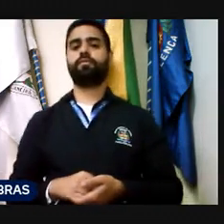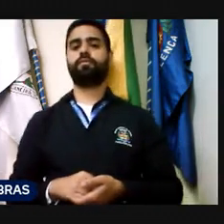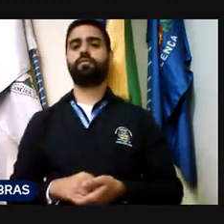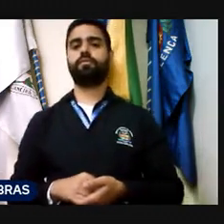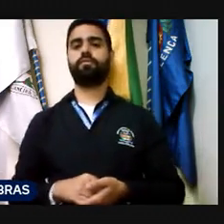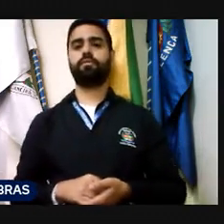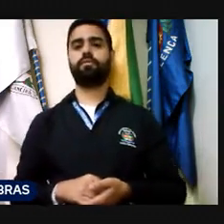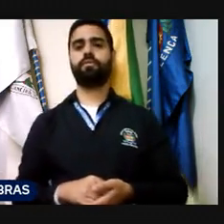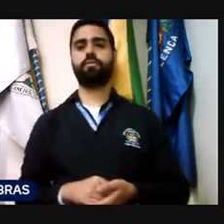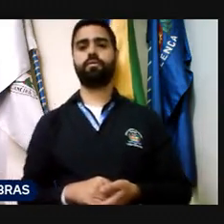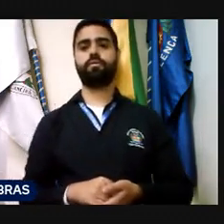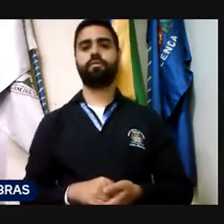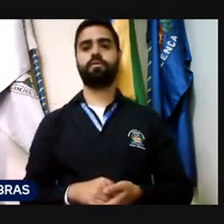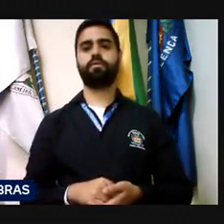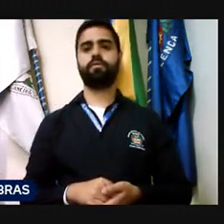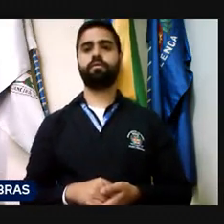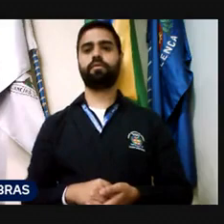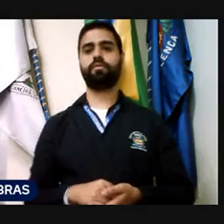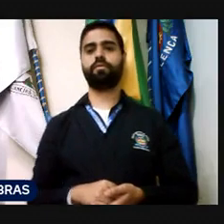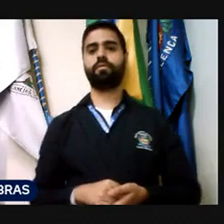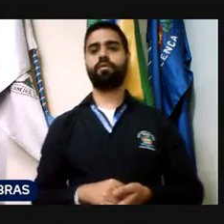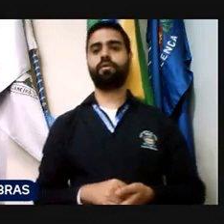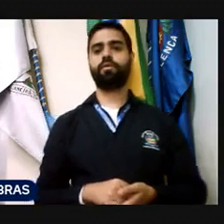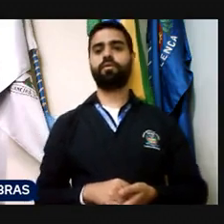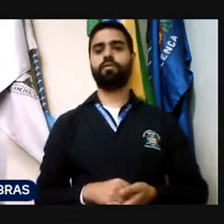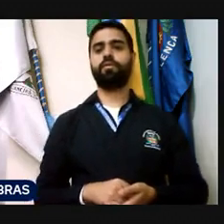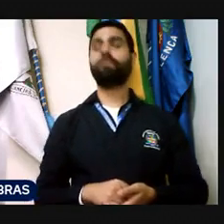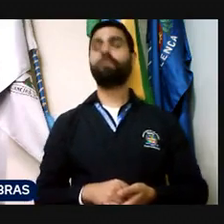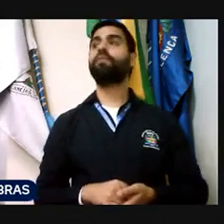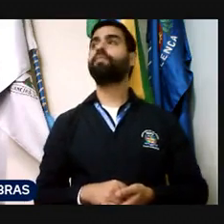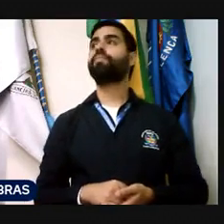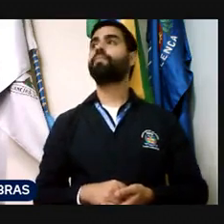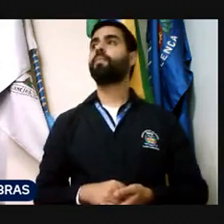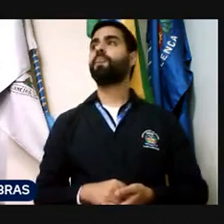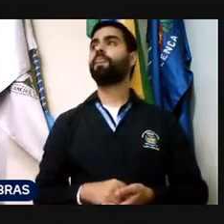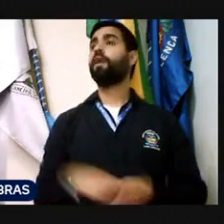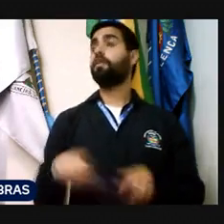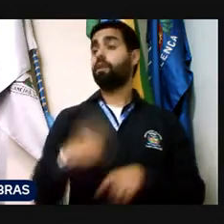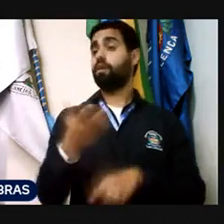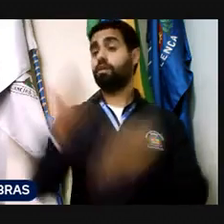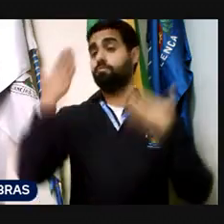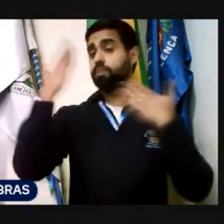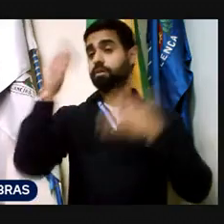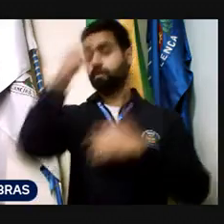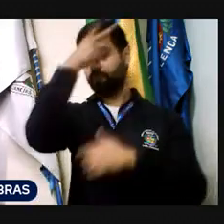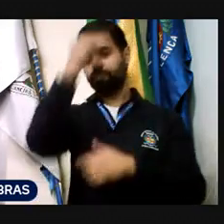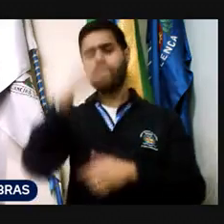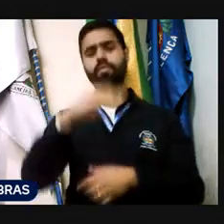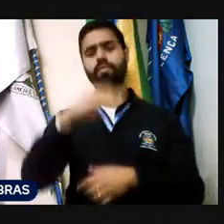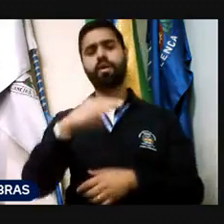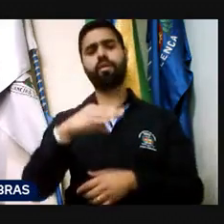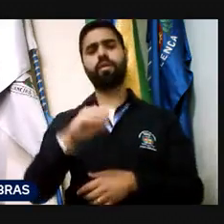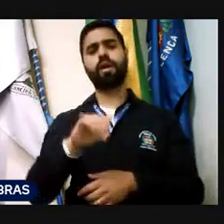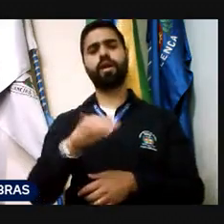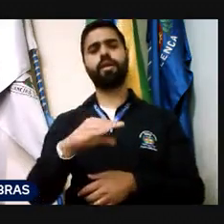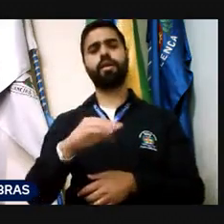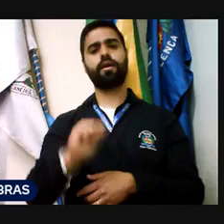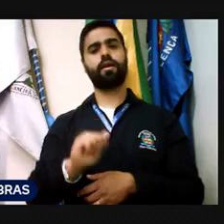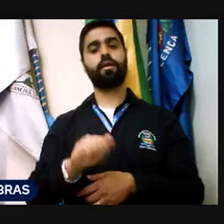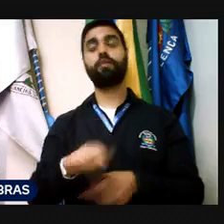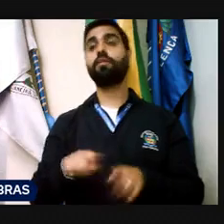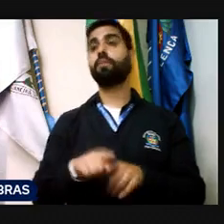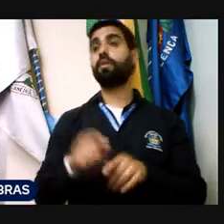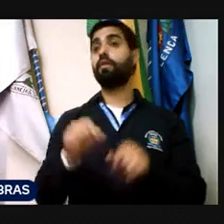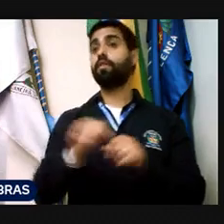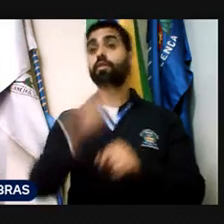tentando acelerar lá, né? Tem a participação também, aí agradecer o prefeito, o Caíca, por mandar os materiais lá, e o pessoal está